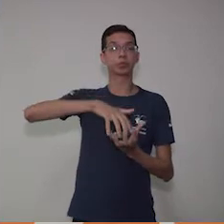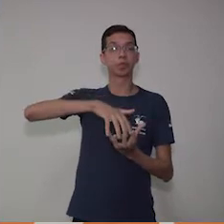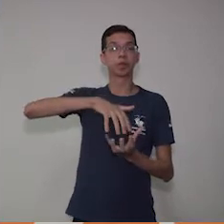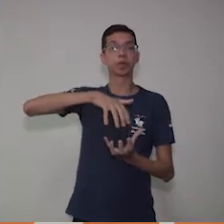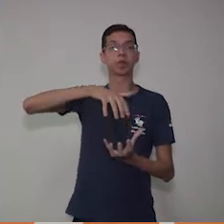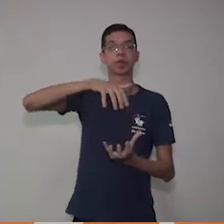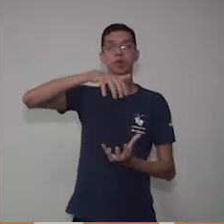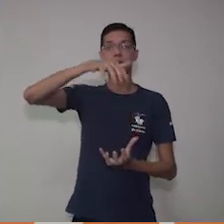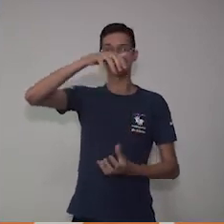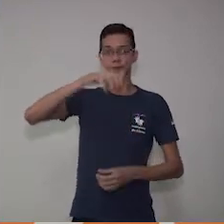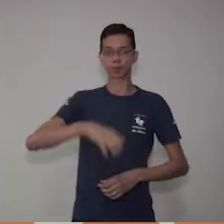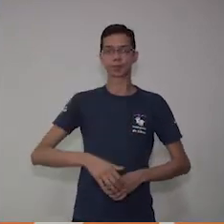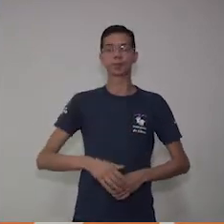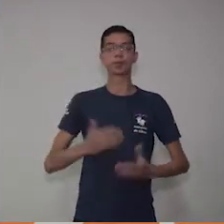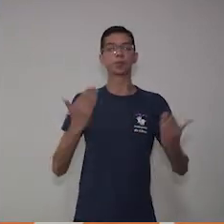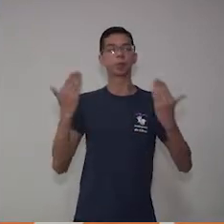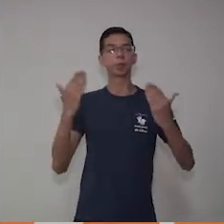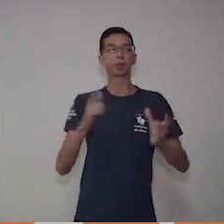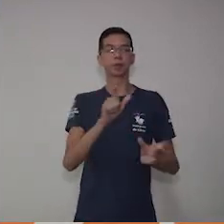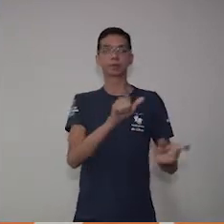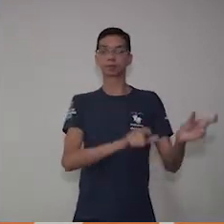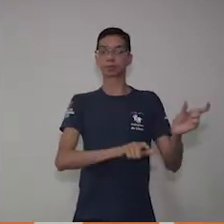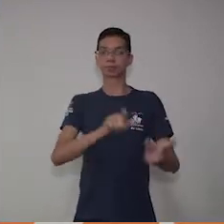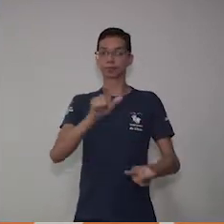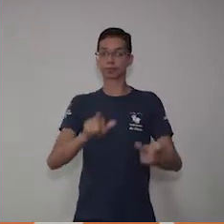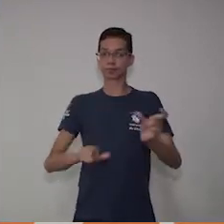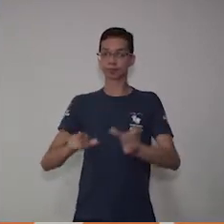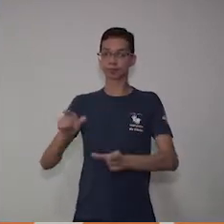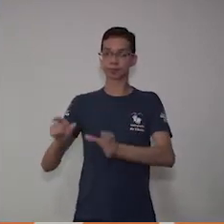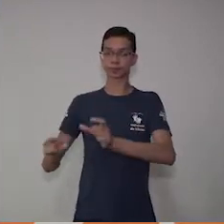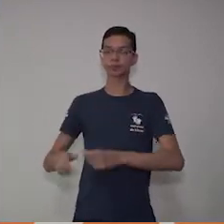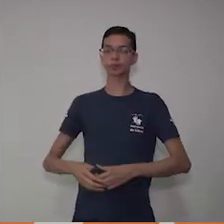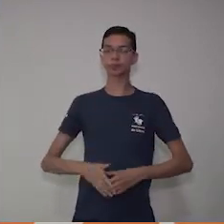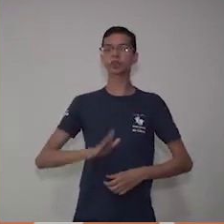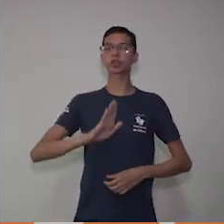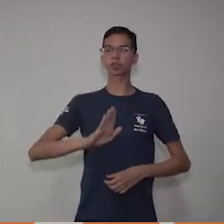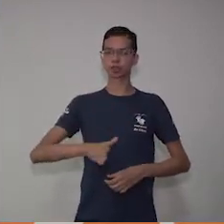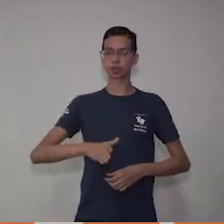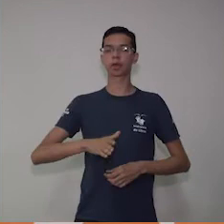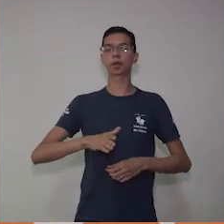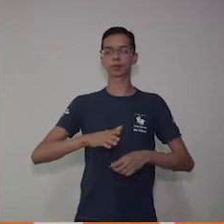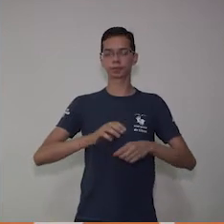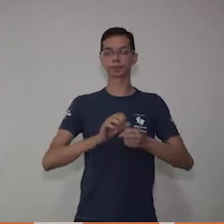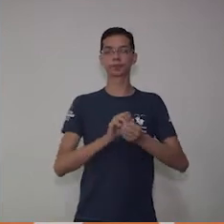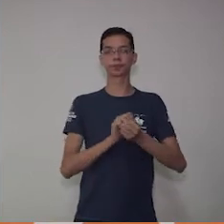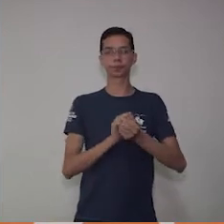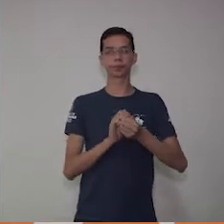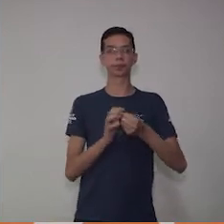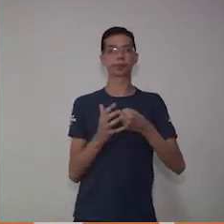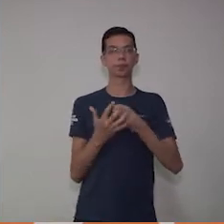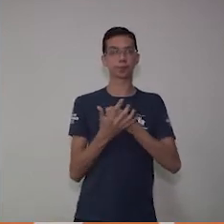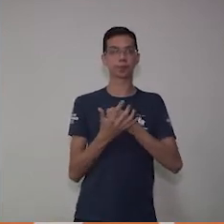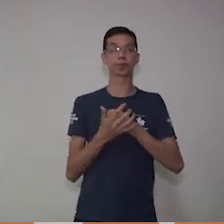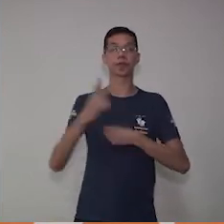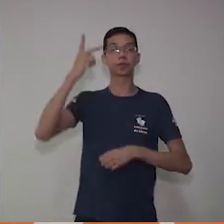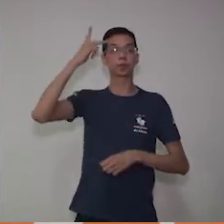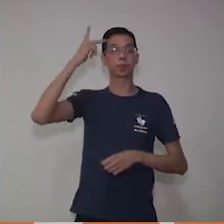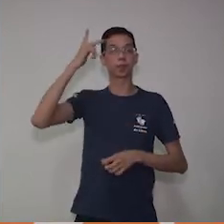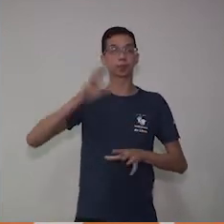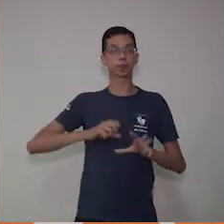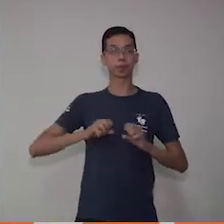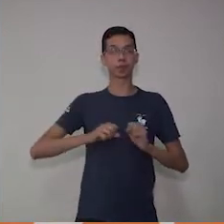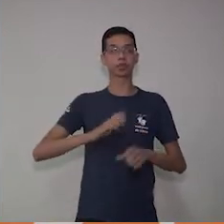ao número de pessoas que já tiveram Covid aqui na cidade de São Paulo, o que mostra